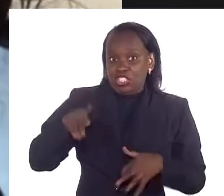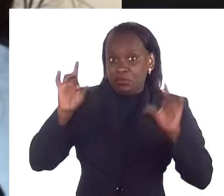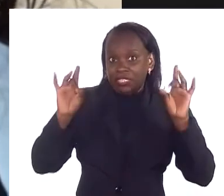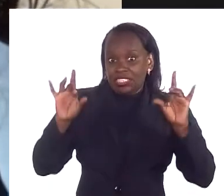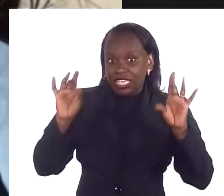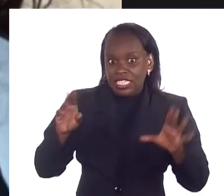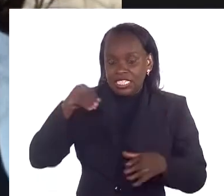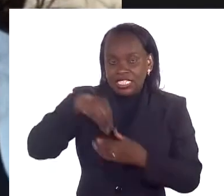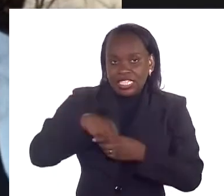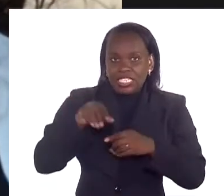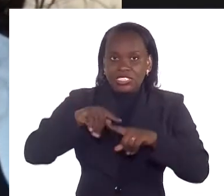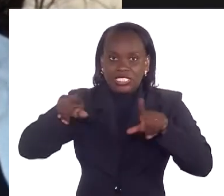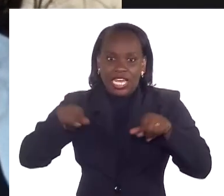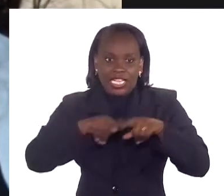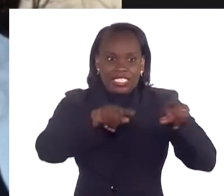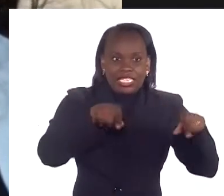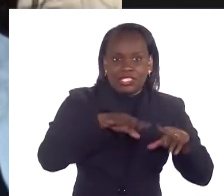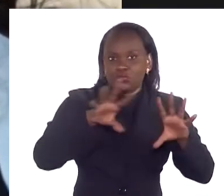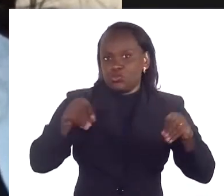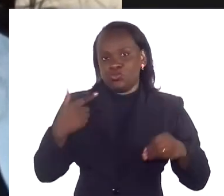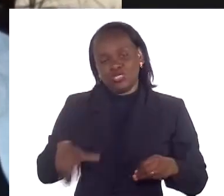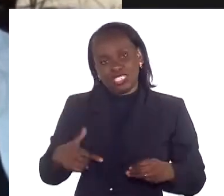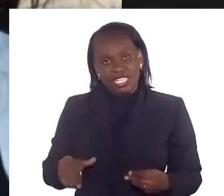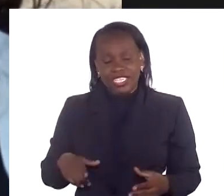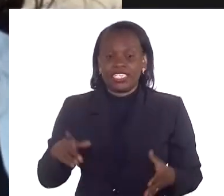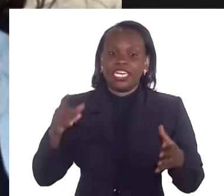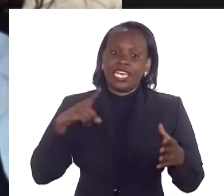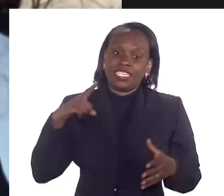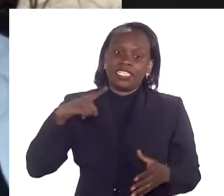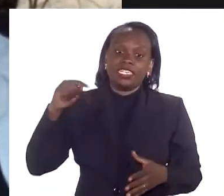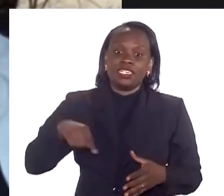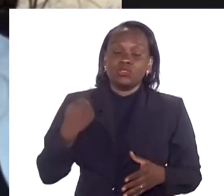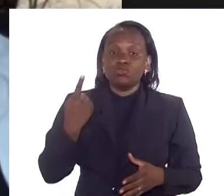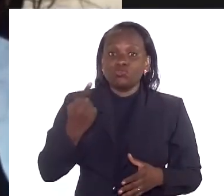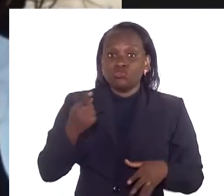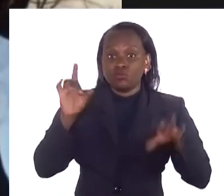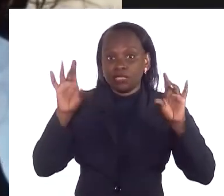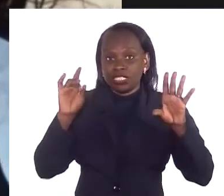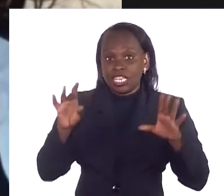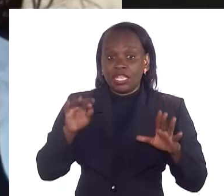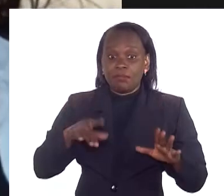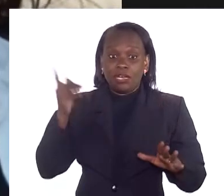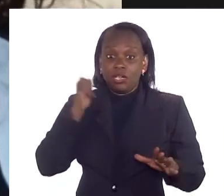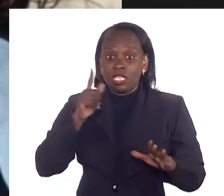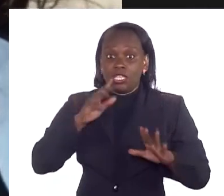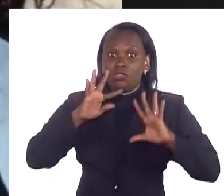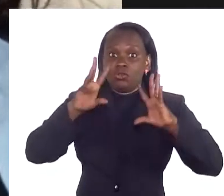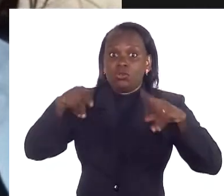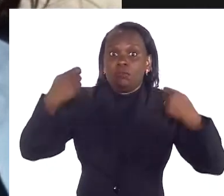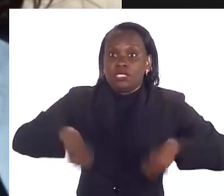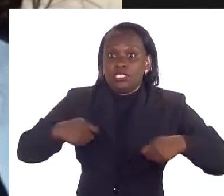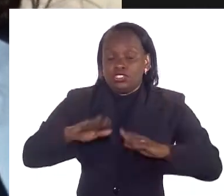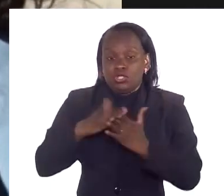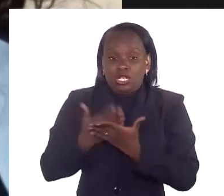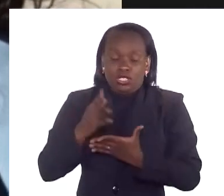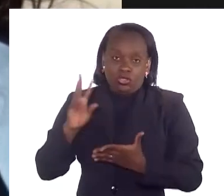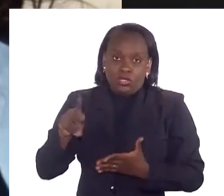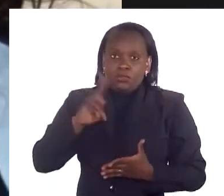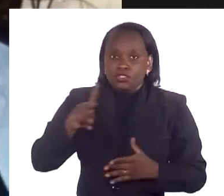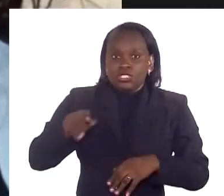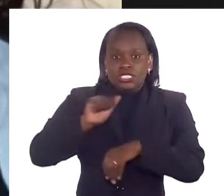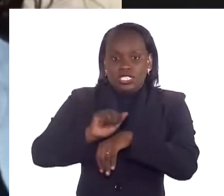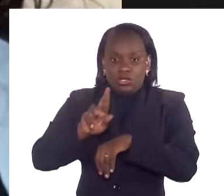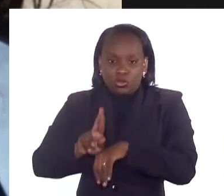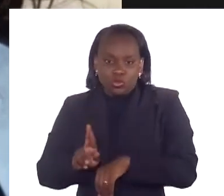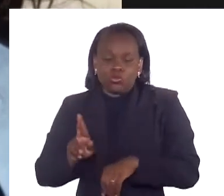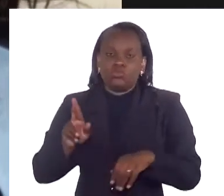um especialista dentro de todas as salas. Né? O que nós temos aqui é um único especialista para dar conta da demanda de toda a escola, que são os